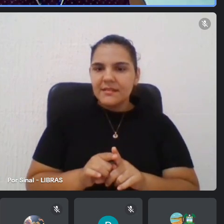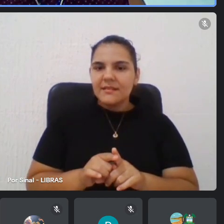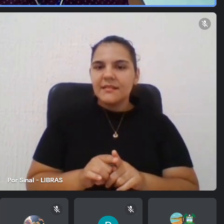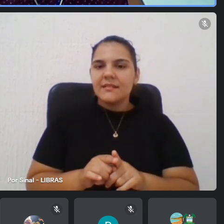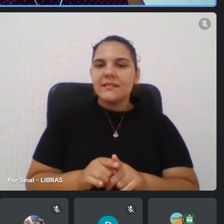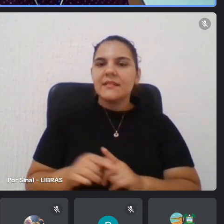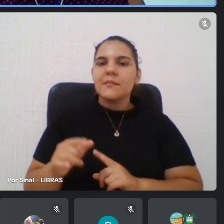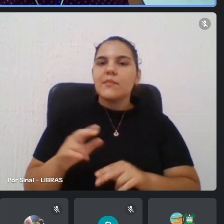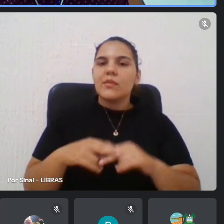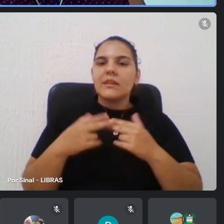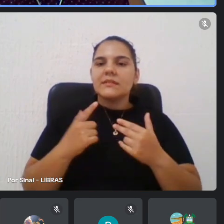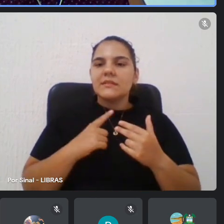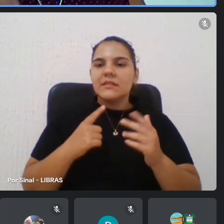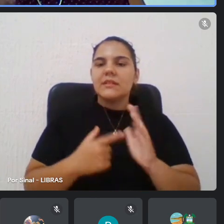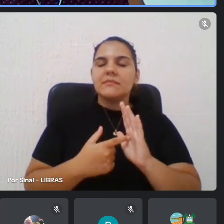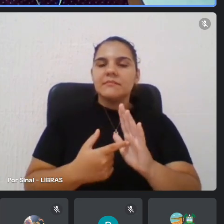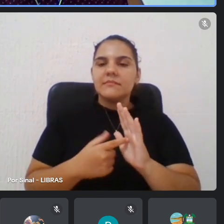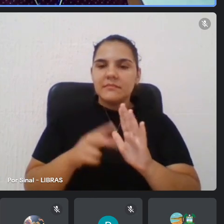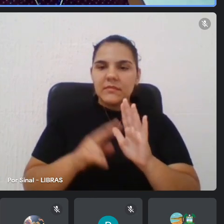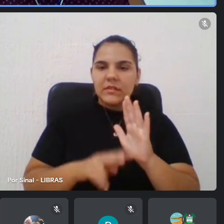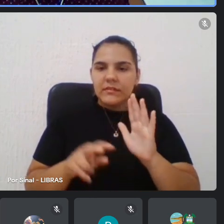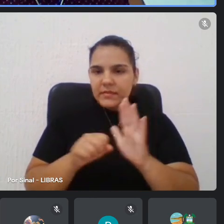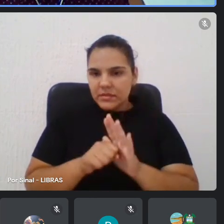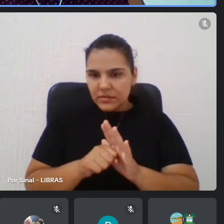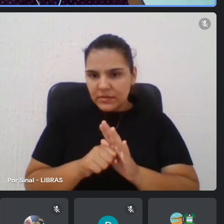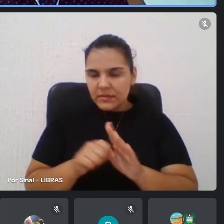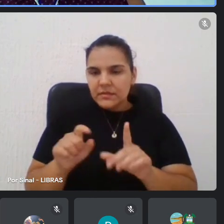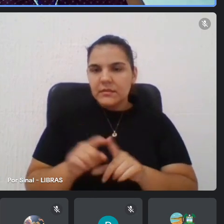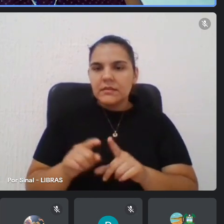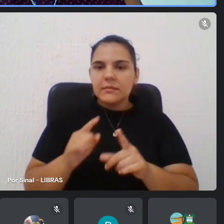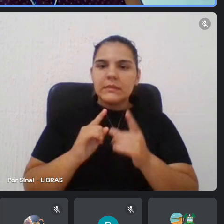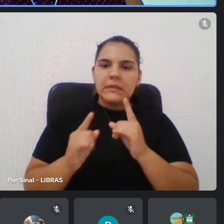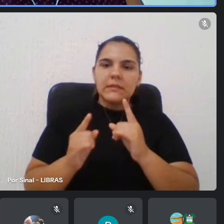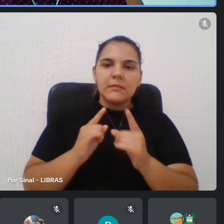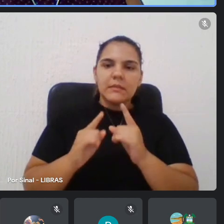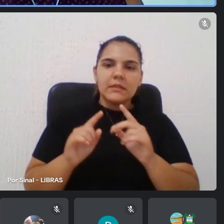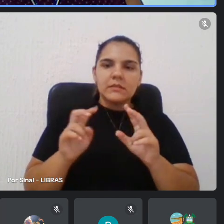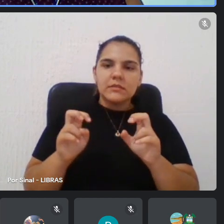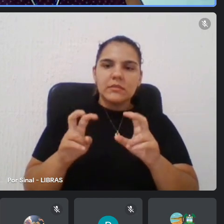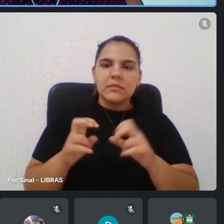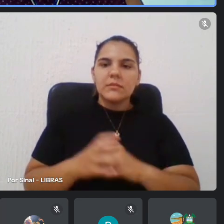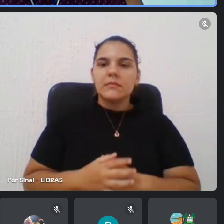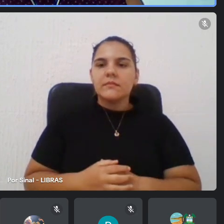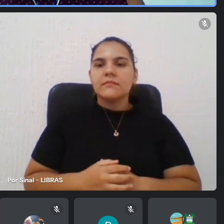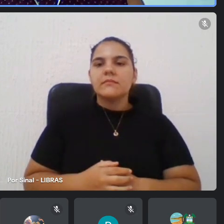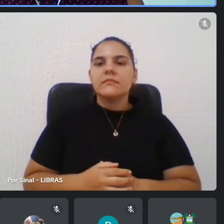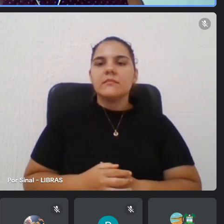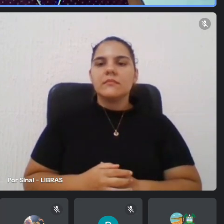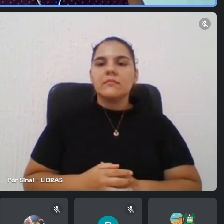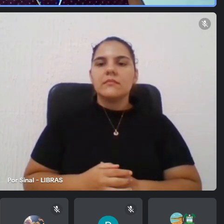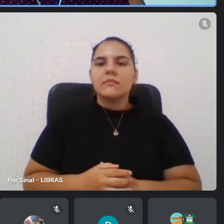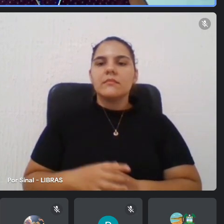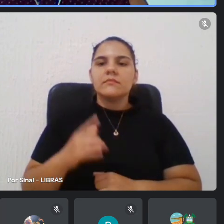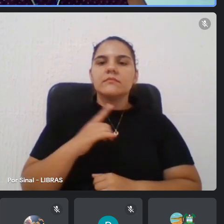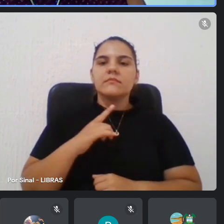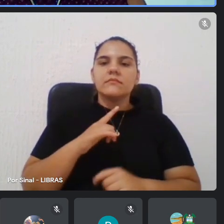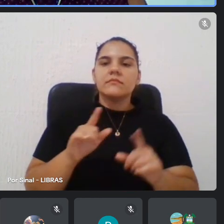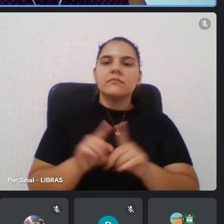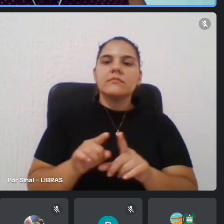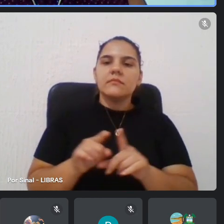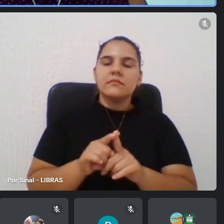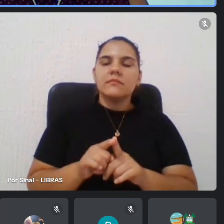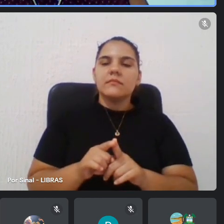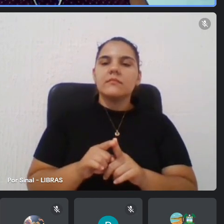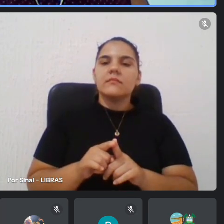de exibição audiovisual e de debate sobre isso, fizemos algumas exibições nos CAPs também, onde a gente usava o